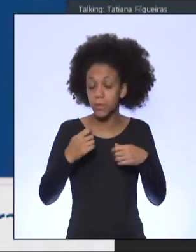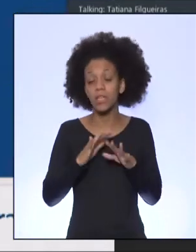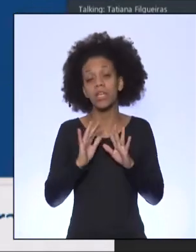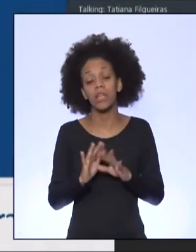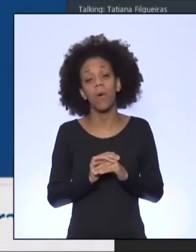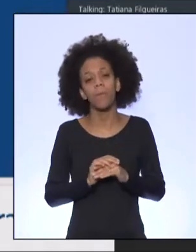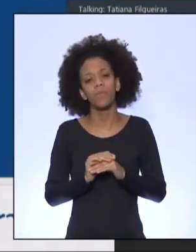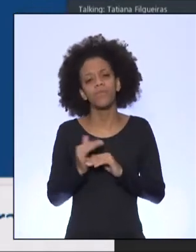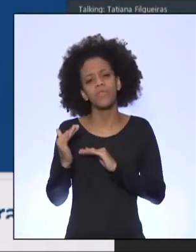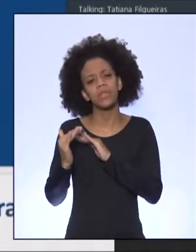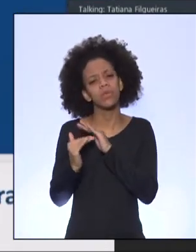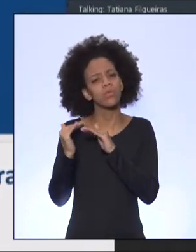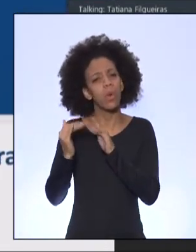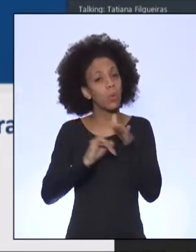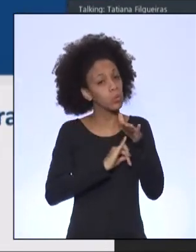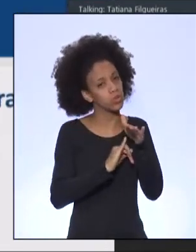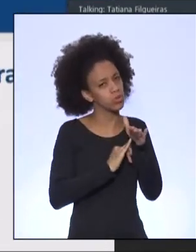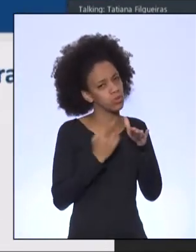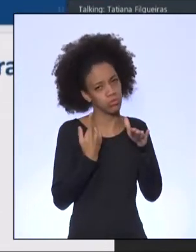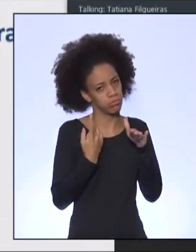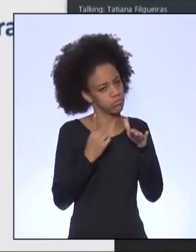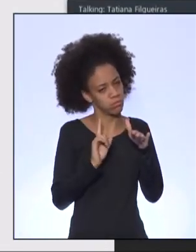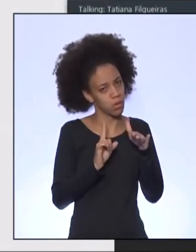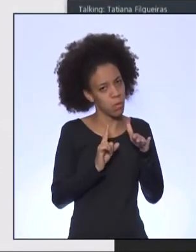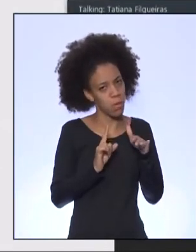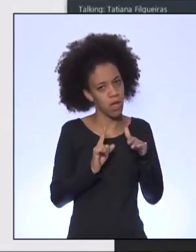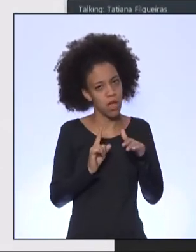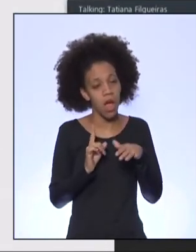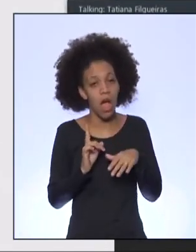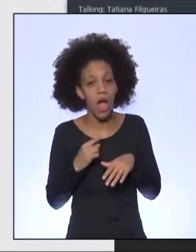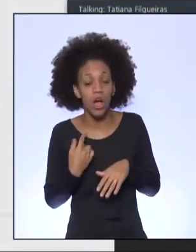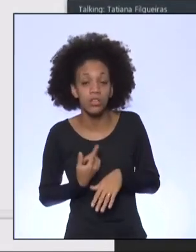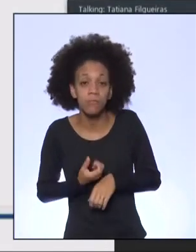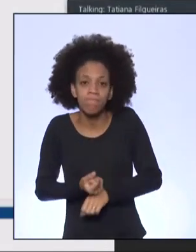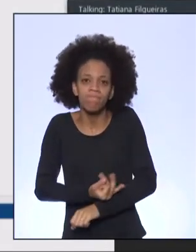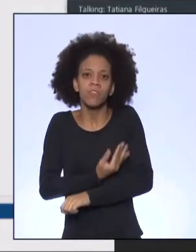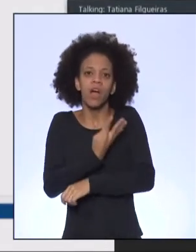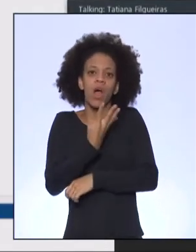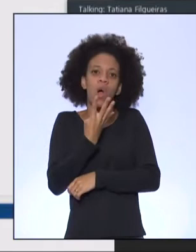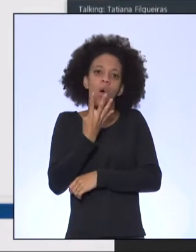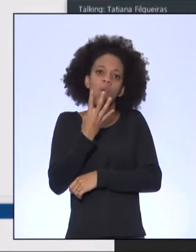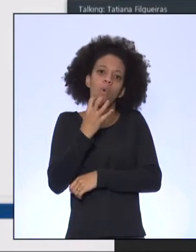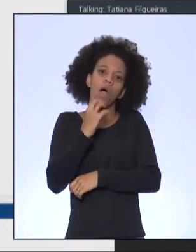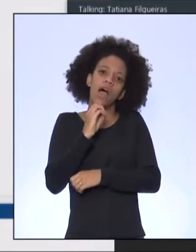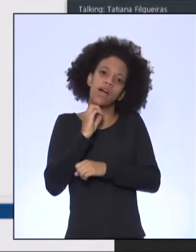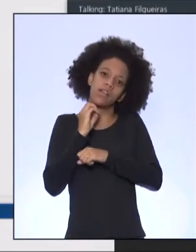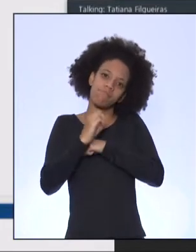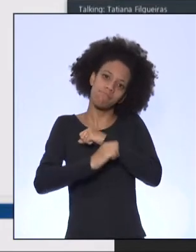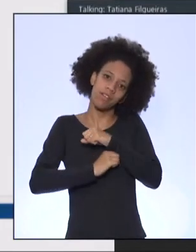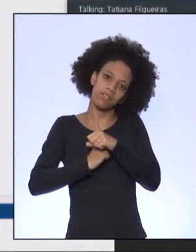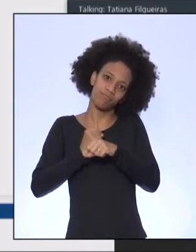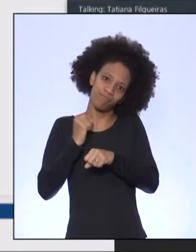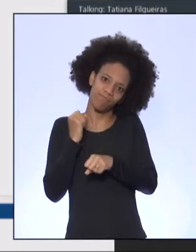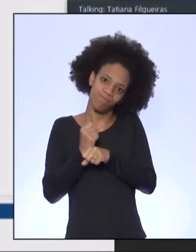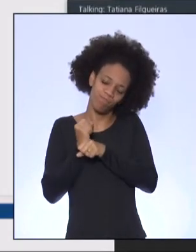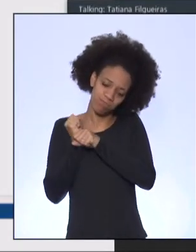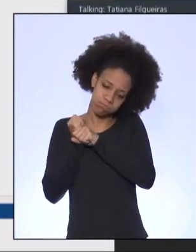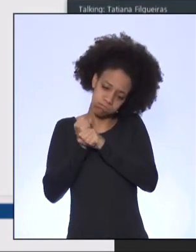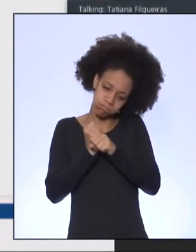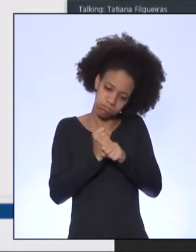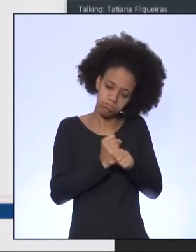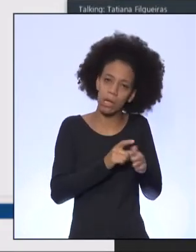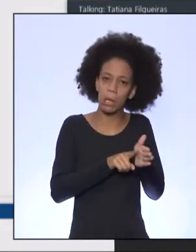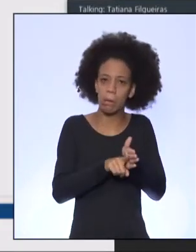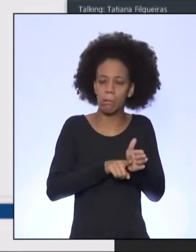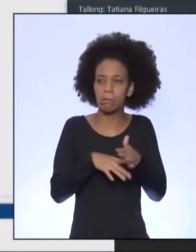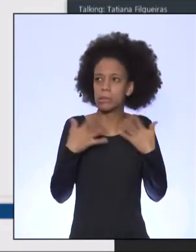muitos, quer dizer, o Instituto não fez nada sozinho, a gente se inspirou em 40 anos de pesquisa. É muito assustador a gente pensar que